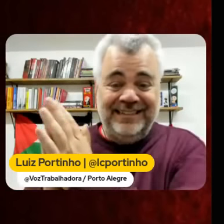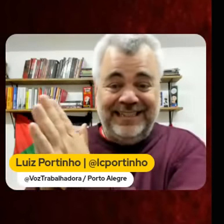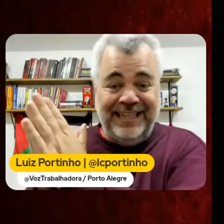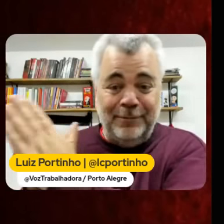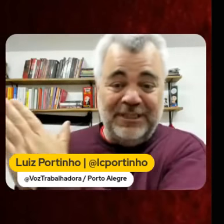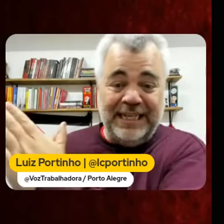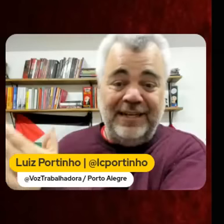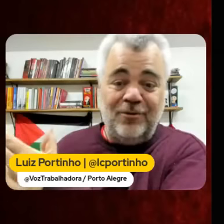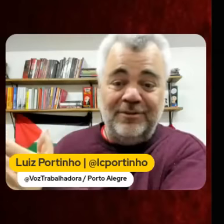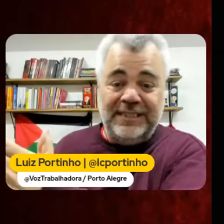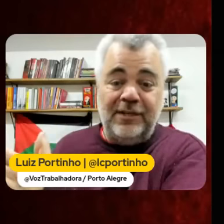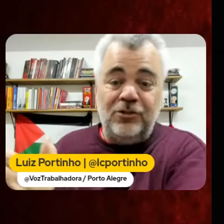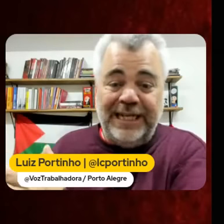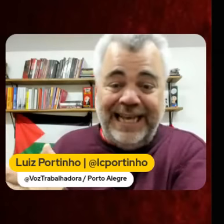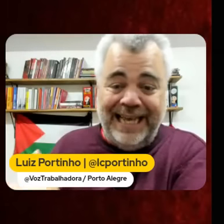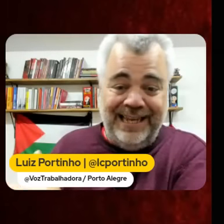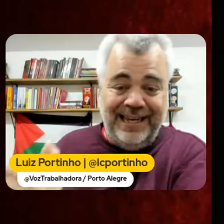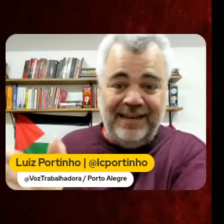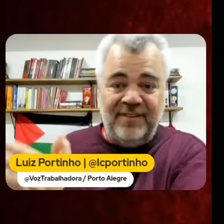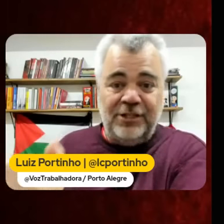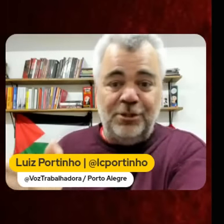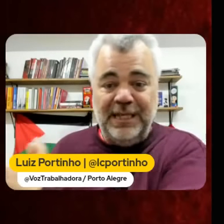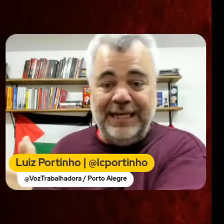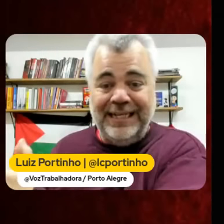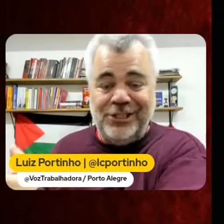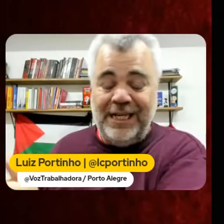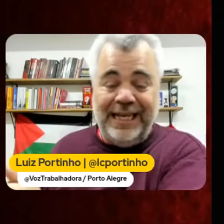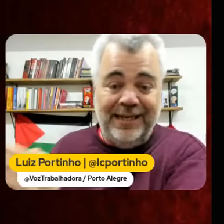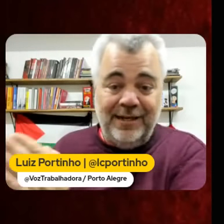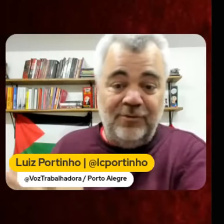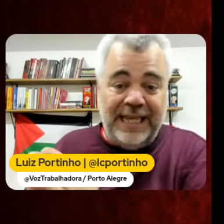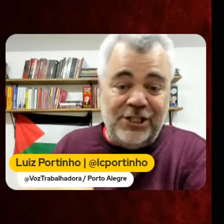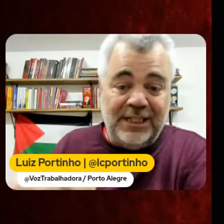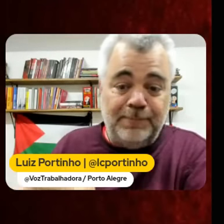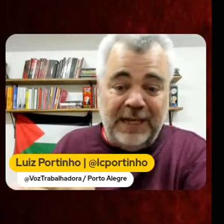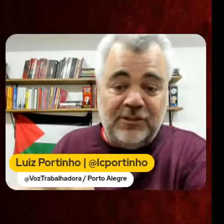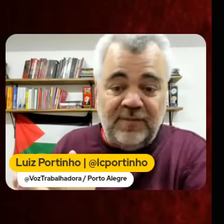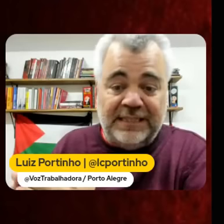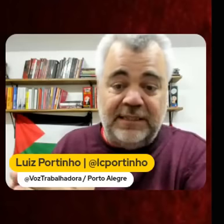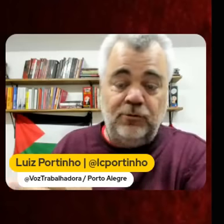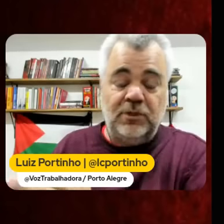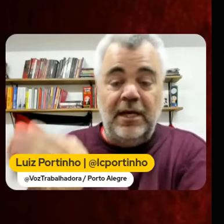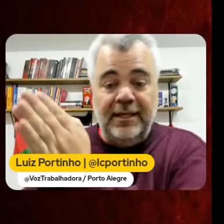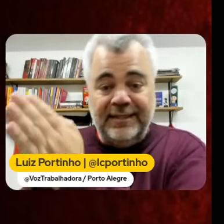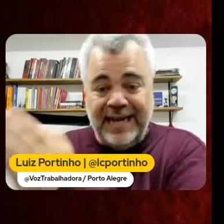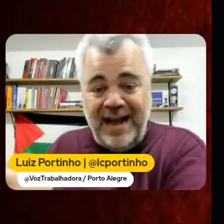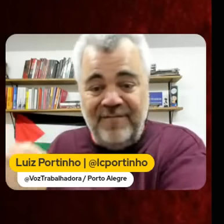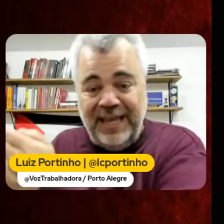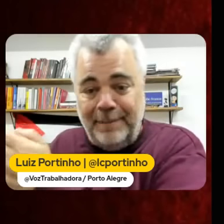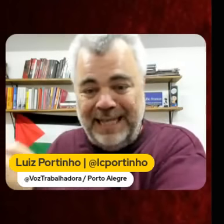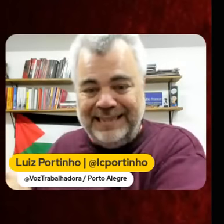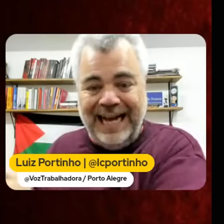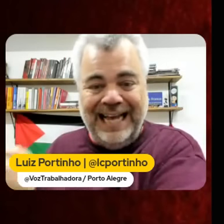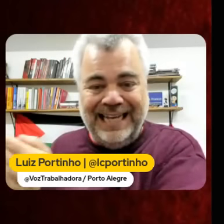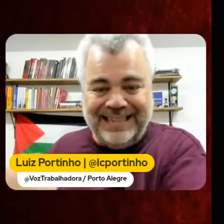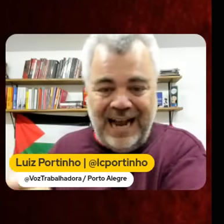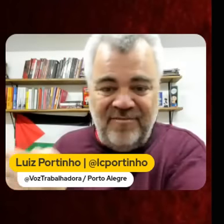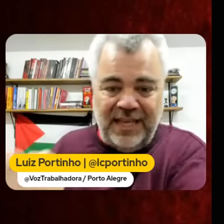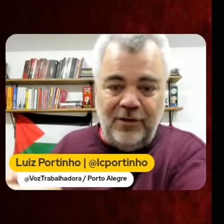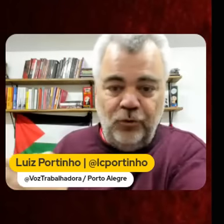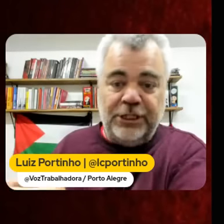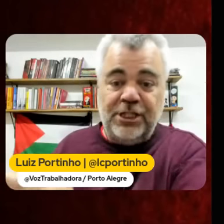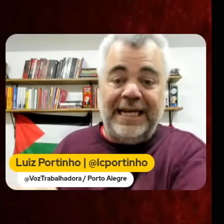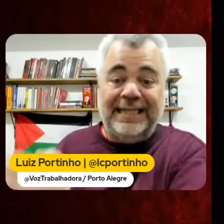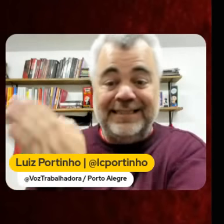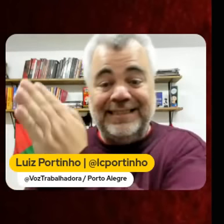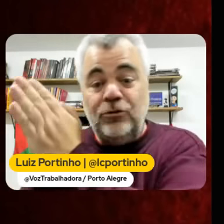né? Seguimos aquele conselho de Lenin, né? Vladimir Ilitch Lenin, não deixem espaços vazios. Travem a batalha,